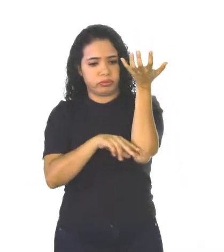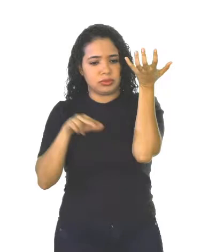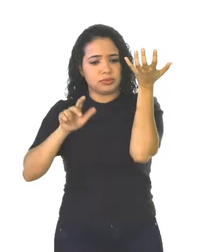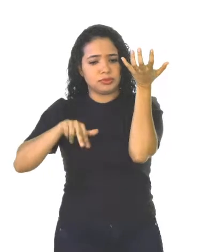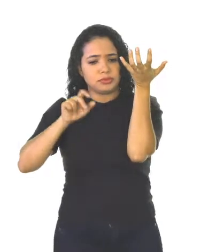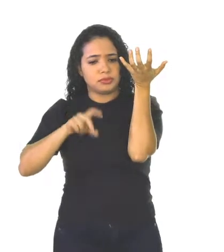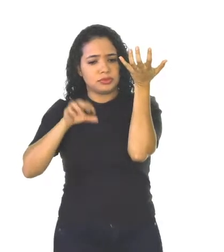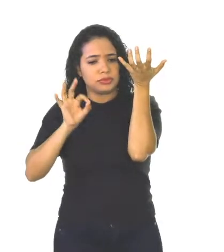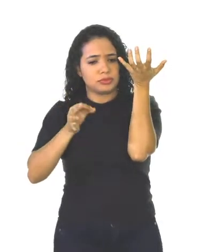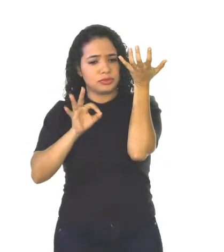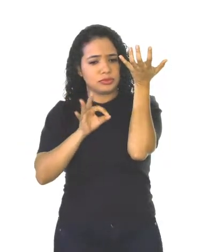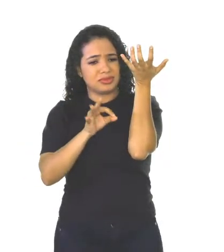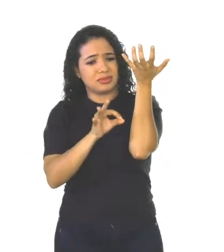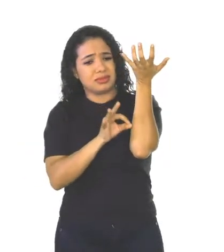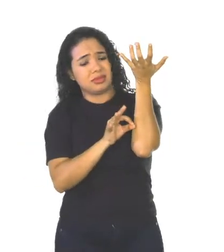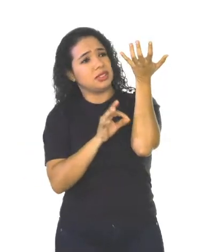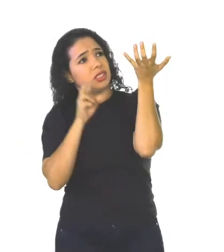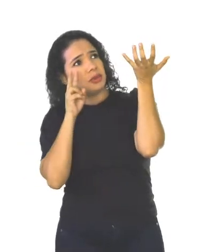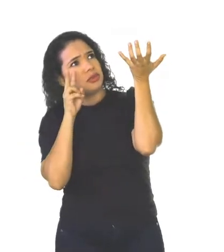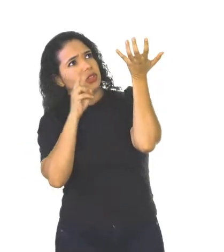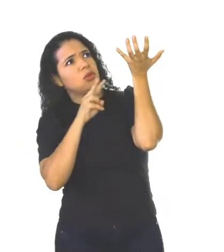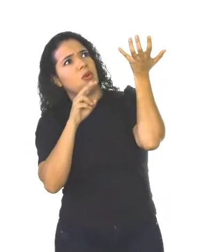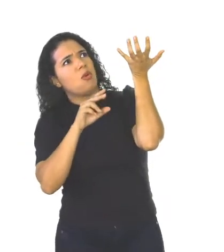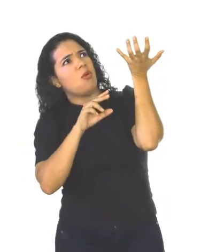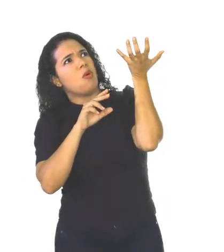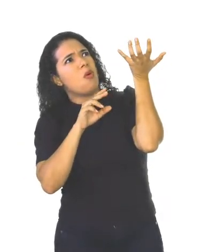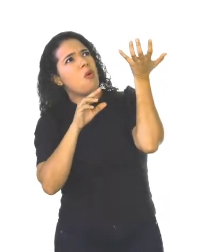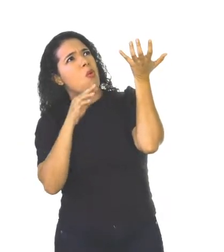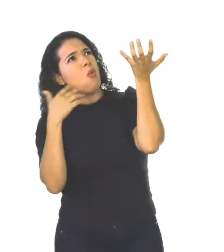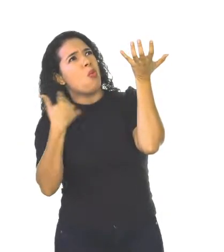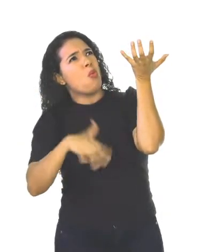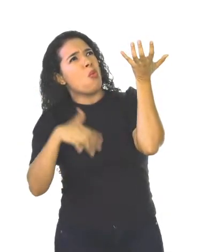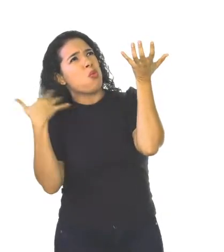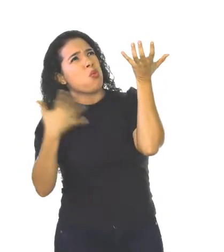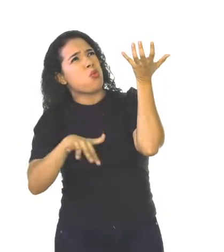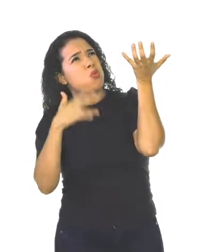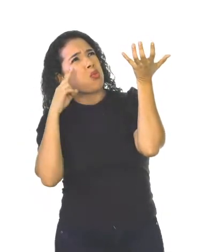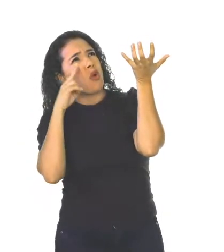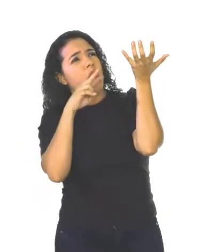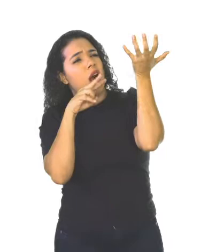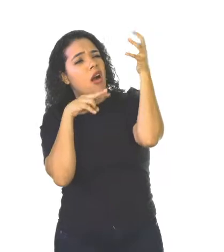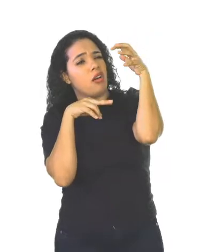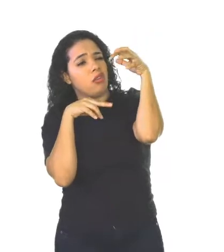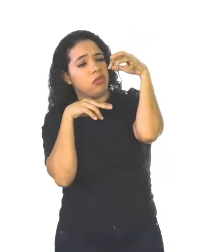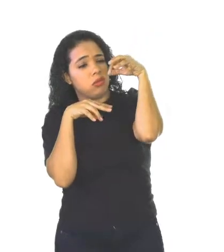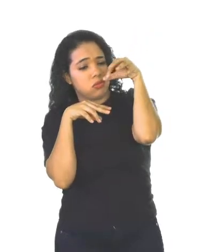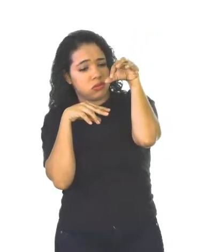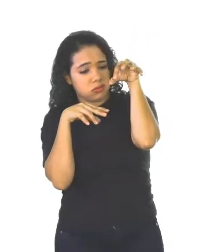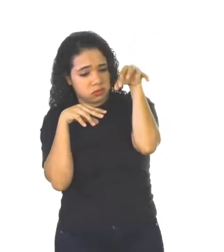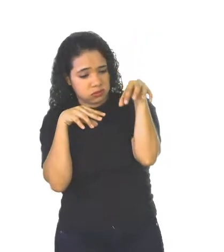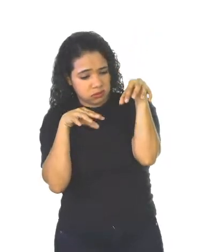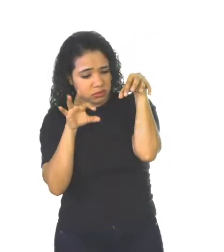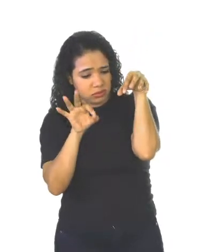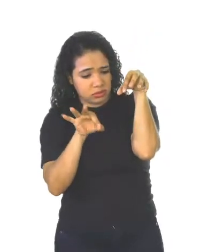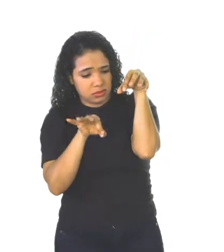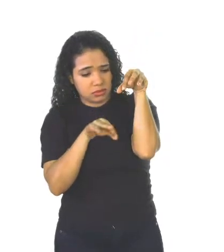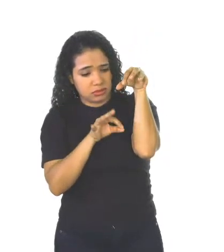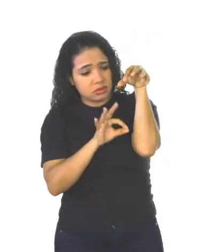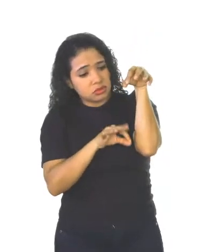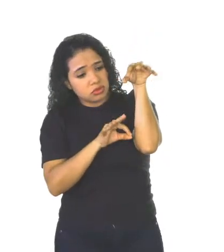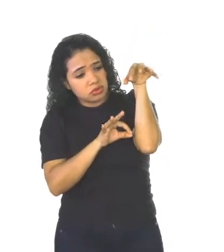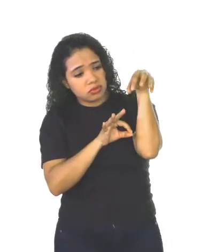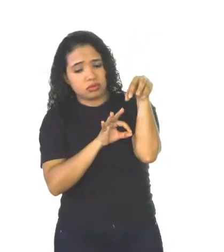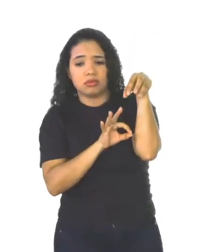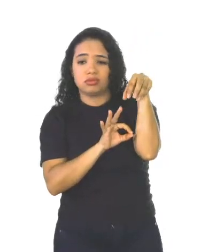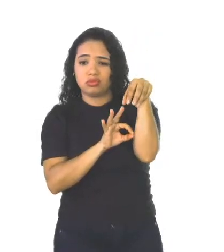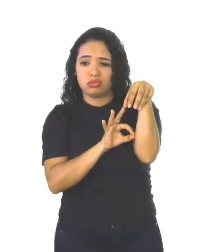seguindo seu olhar, ela avistou um grande girassol, murcho e curvado, bem caído para dentro do